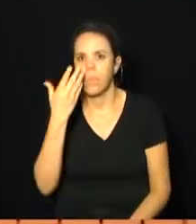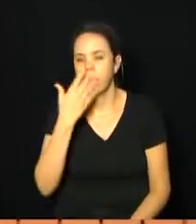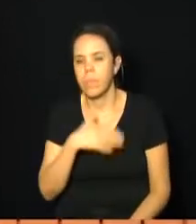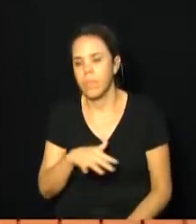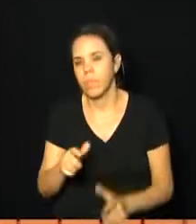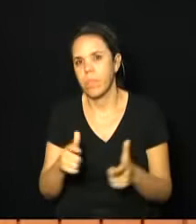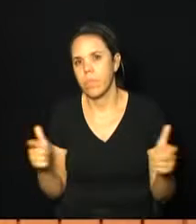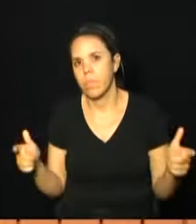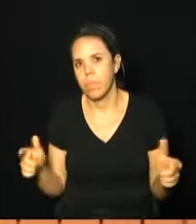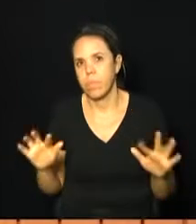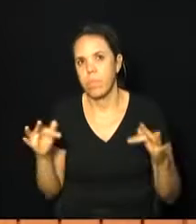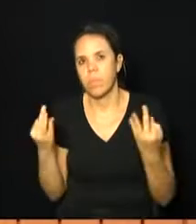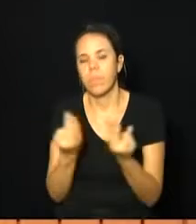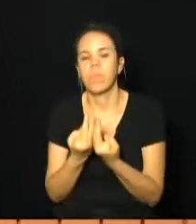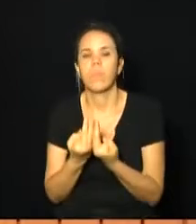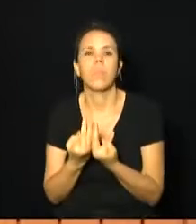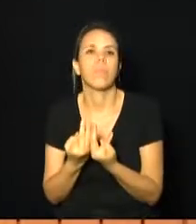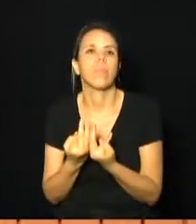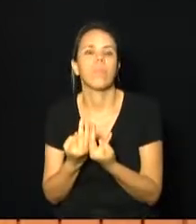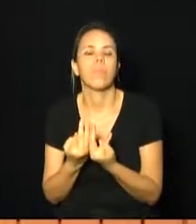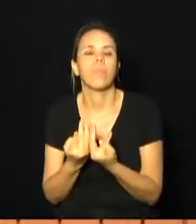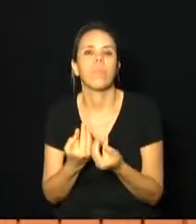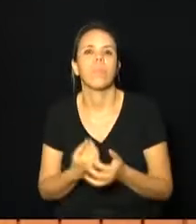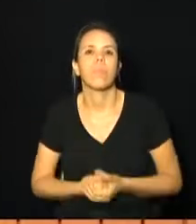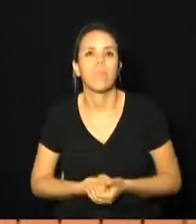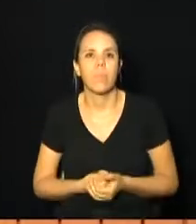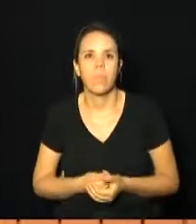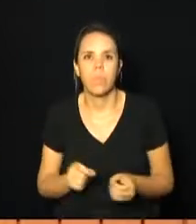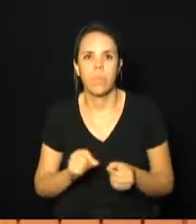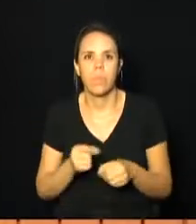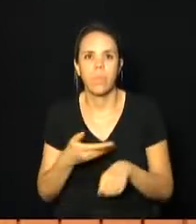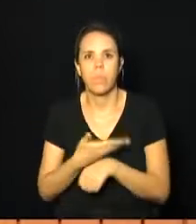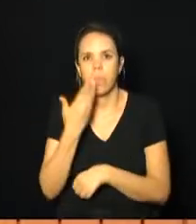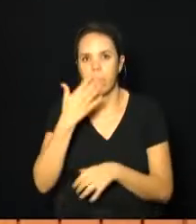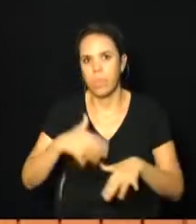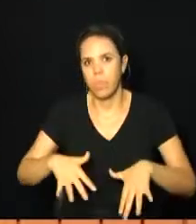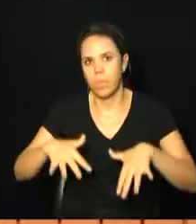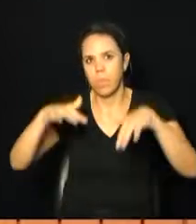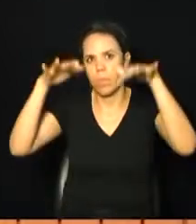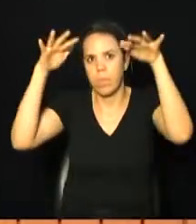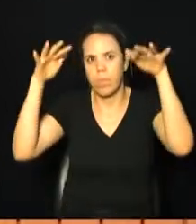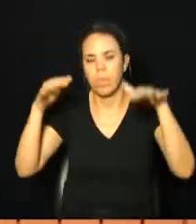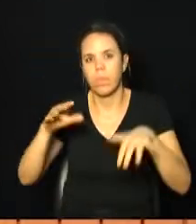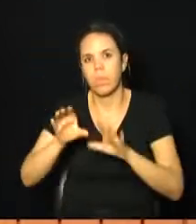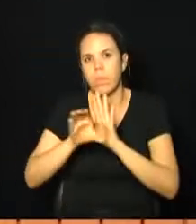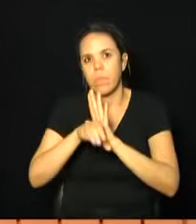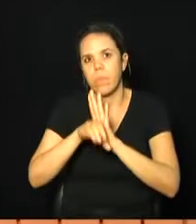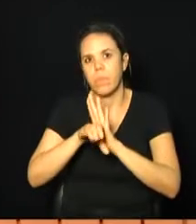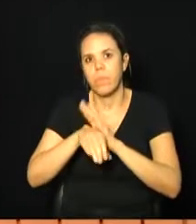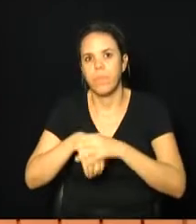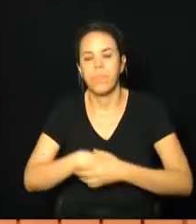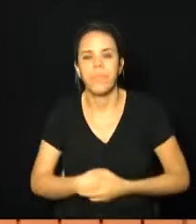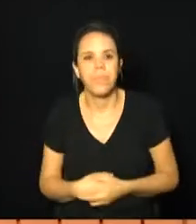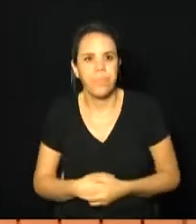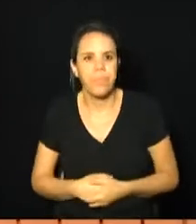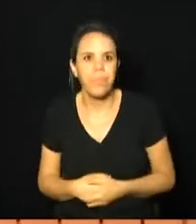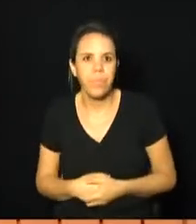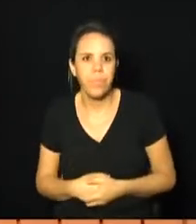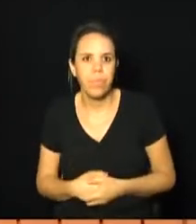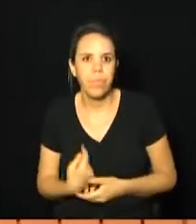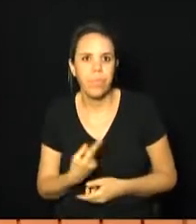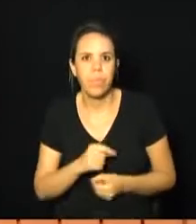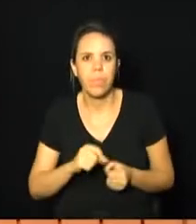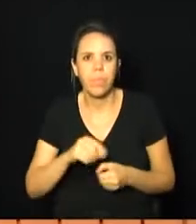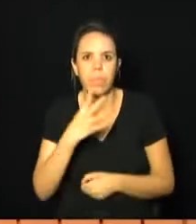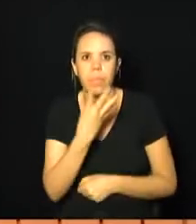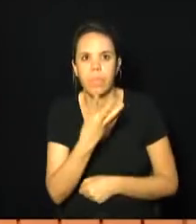crianças, maioria crianças, família e tudo mais, isso acho que faz com que a criança cresça com esse conceito. A gente fez mais